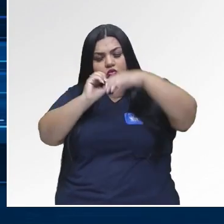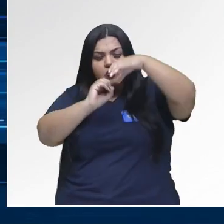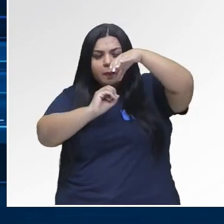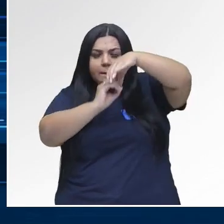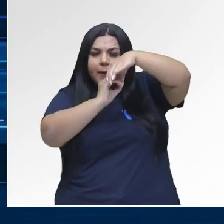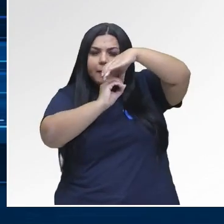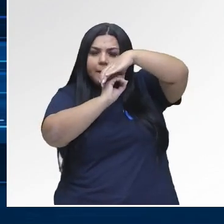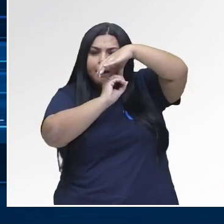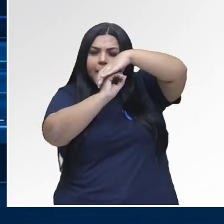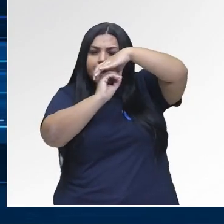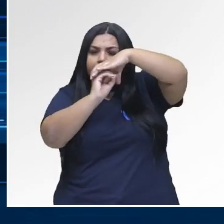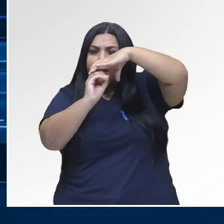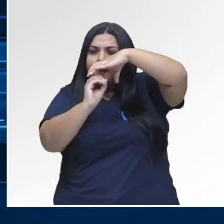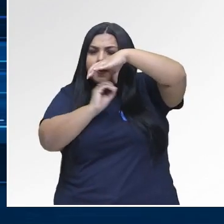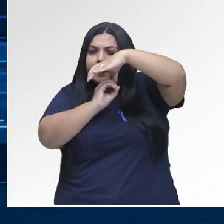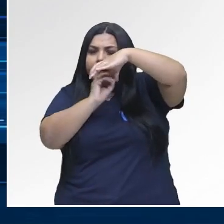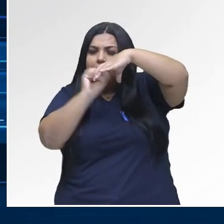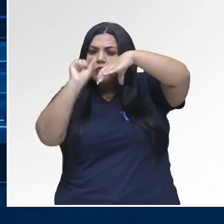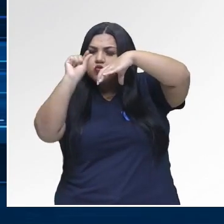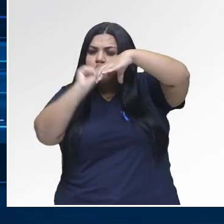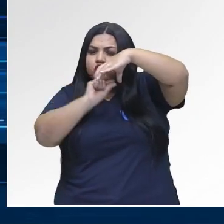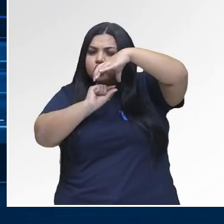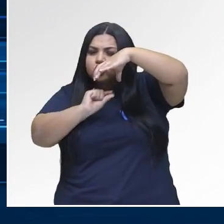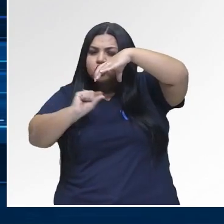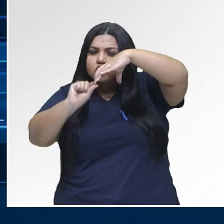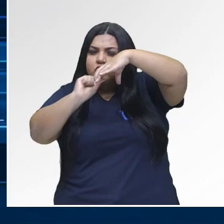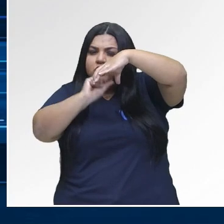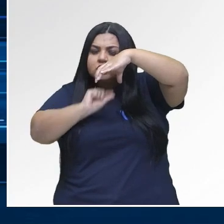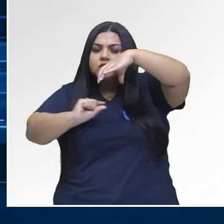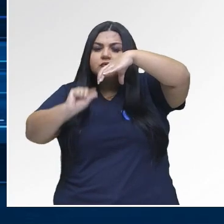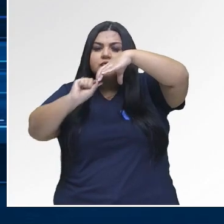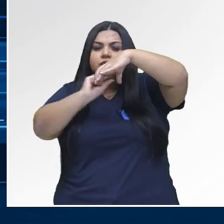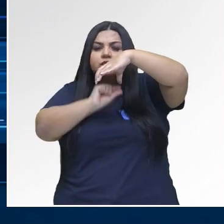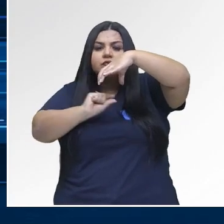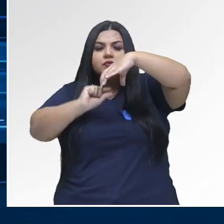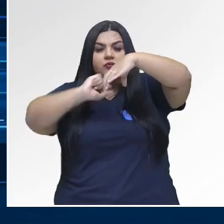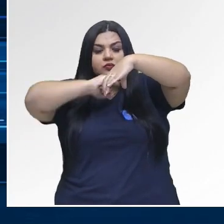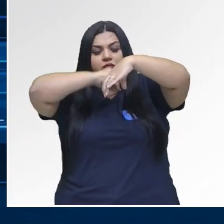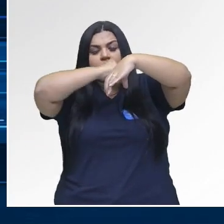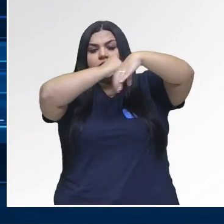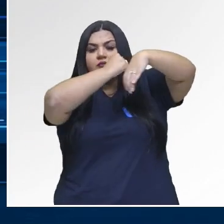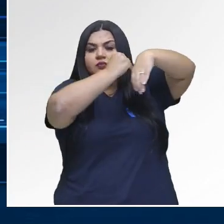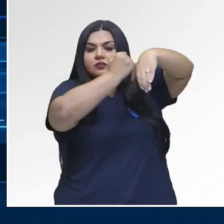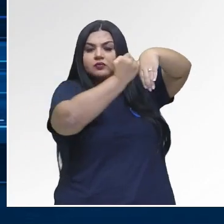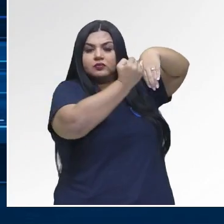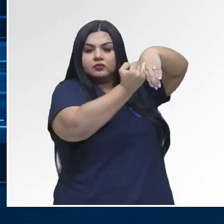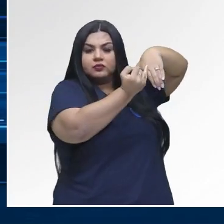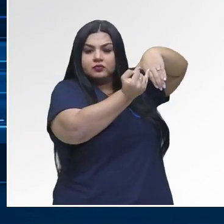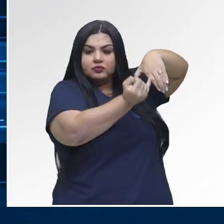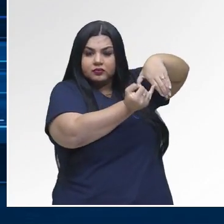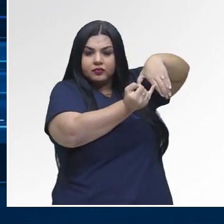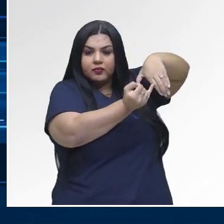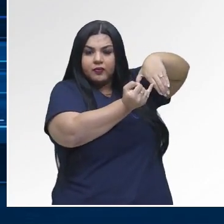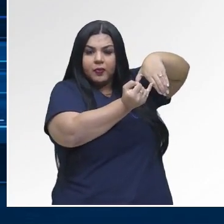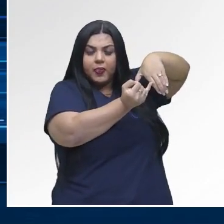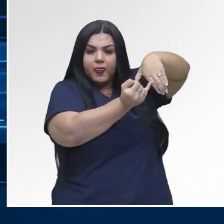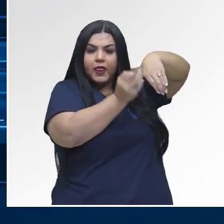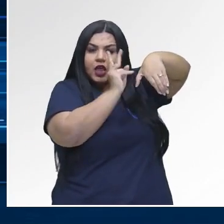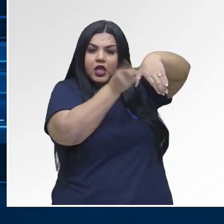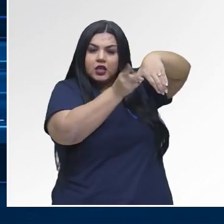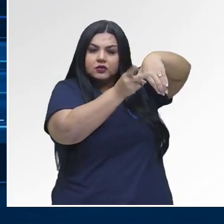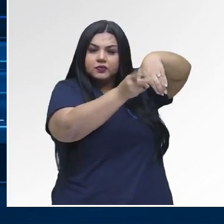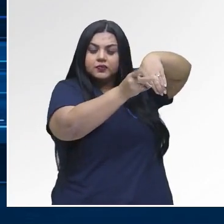né? Bem redondinhas. Elas estão circundadas pelos capilares sanguíneos, então está constantemente